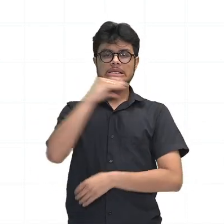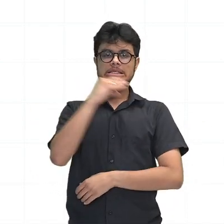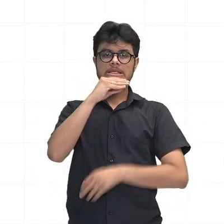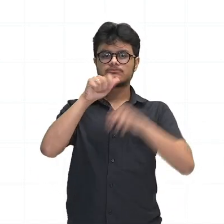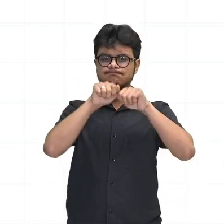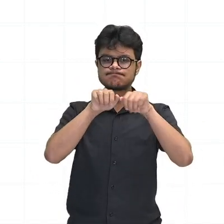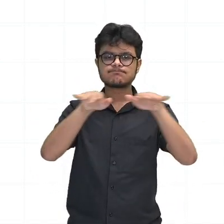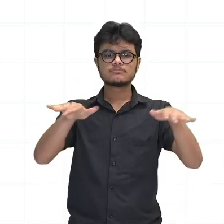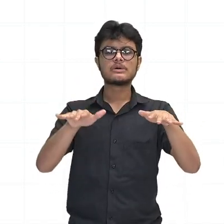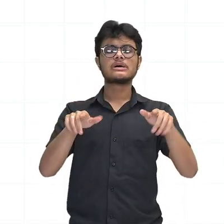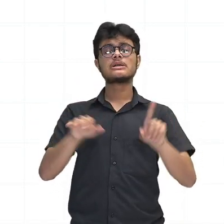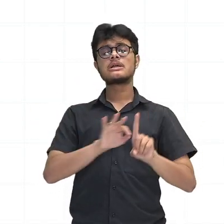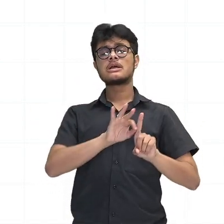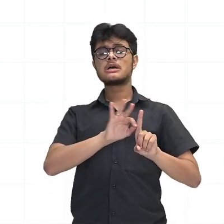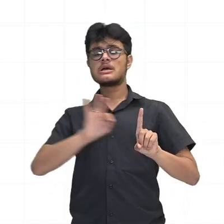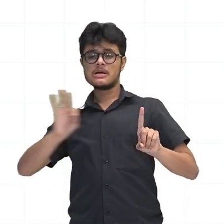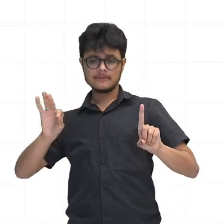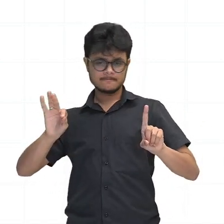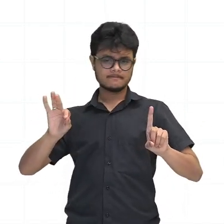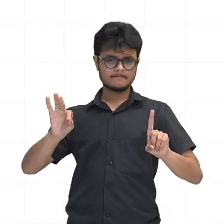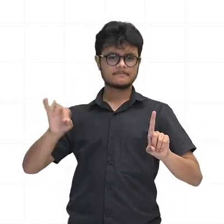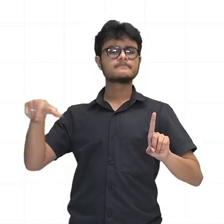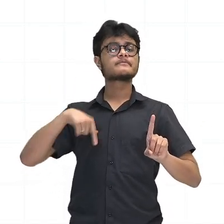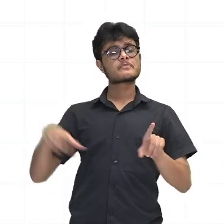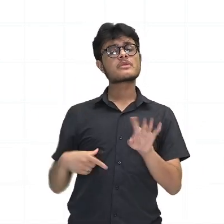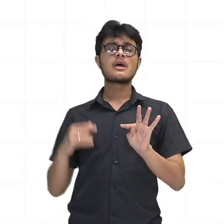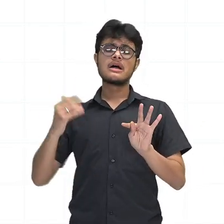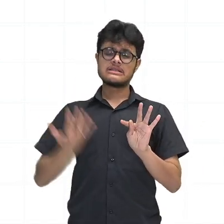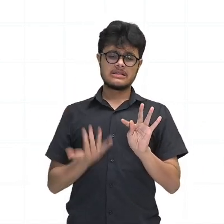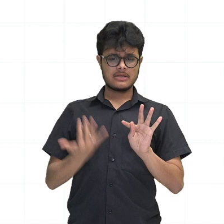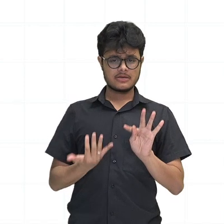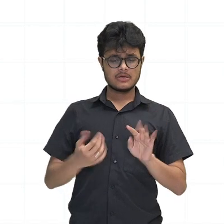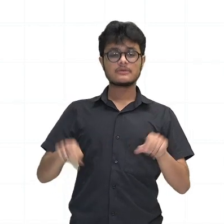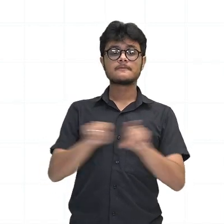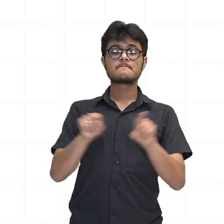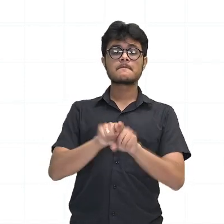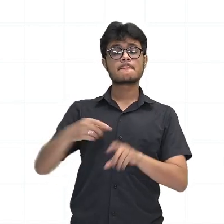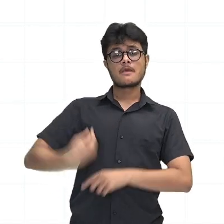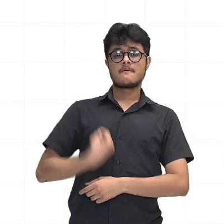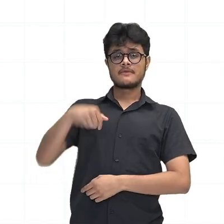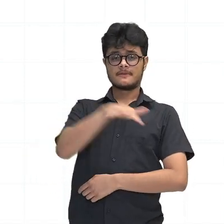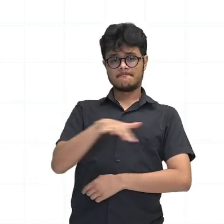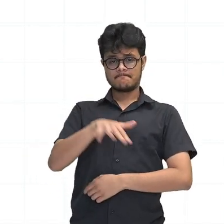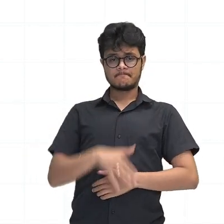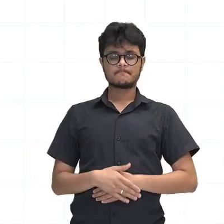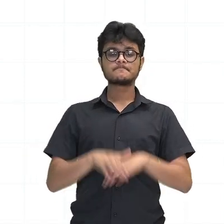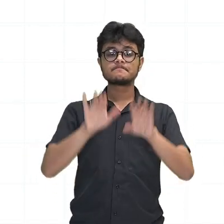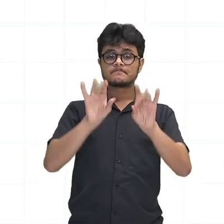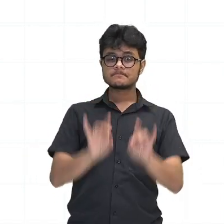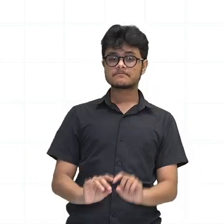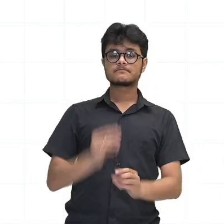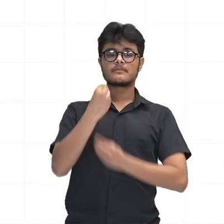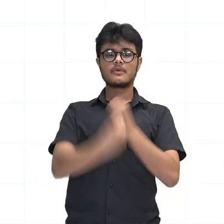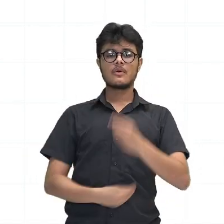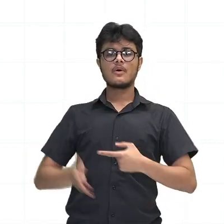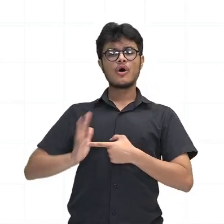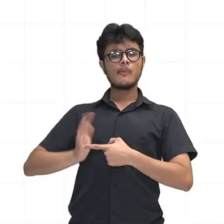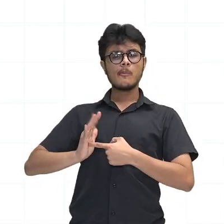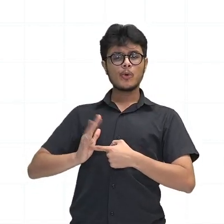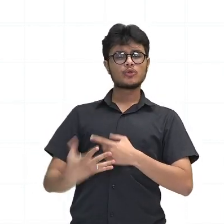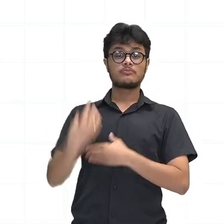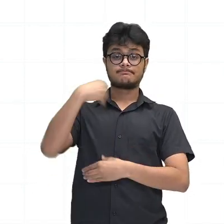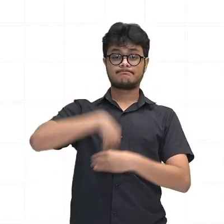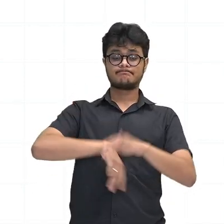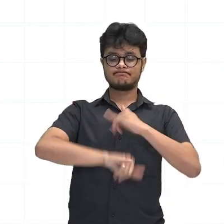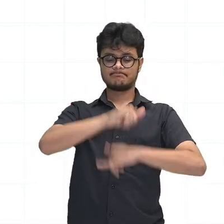de calor, do calor, equilíbrio termodinâmico e vida na Terra. E o detalhamento da nossa aula é